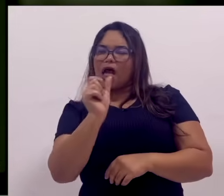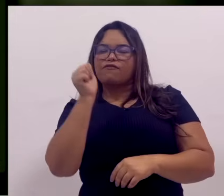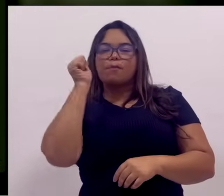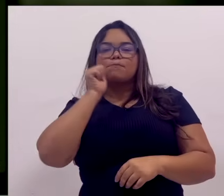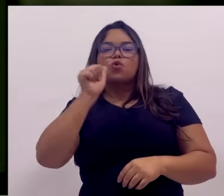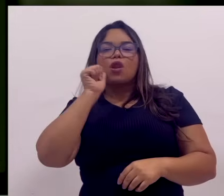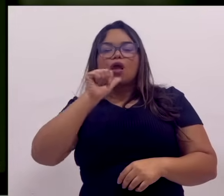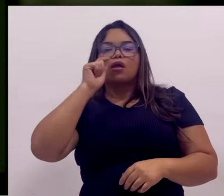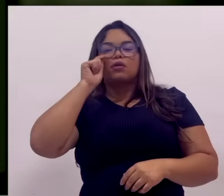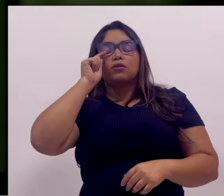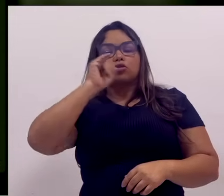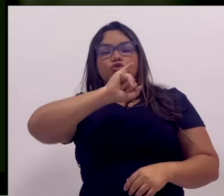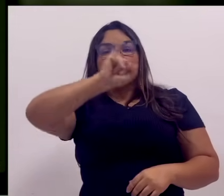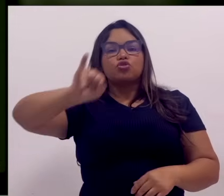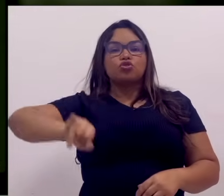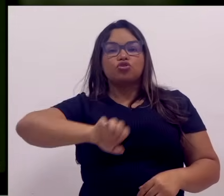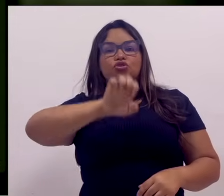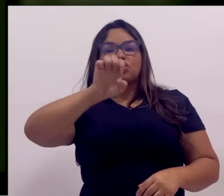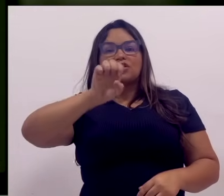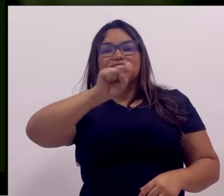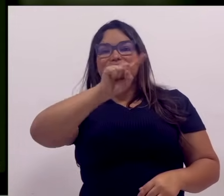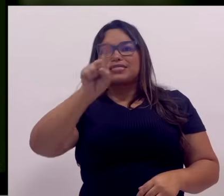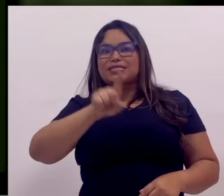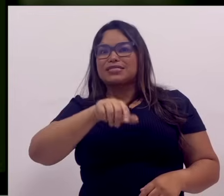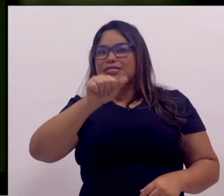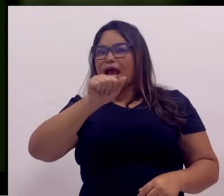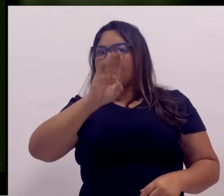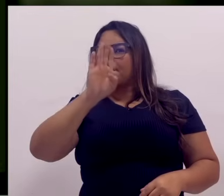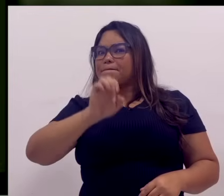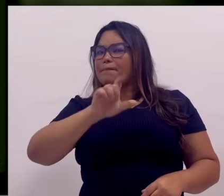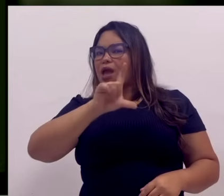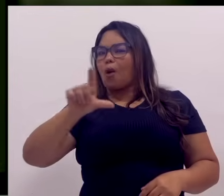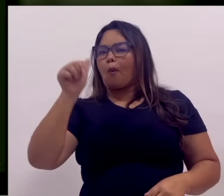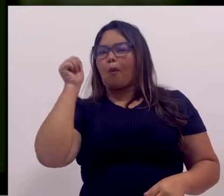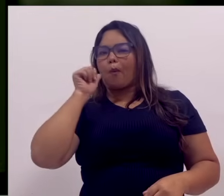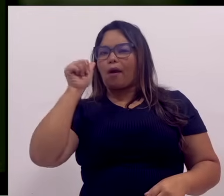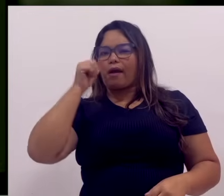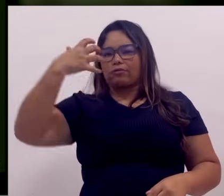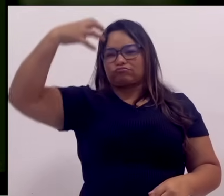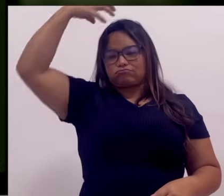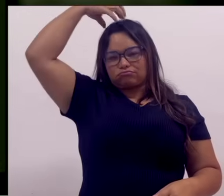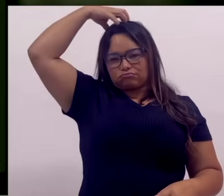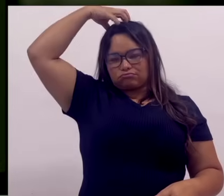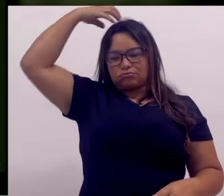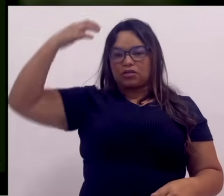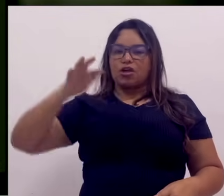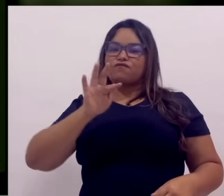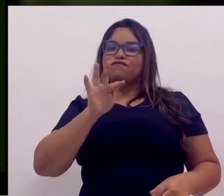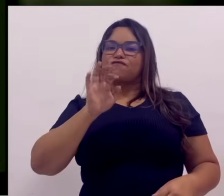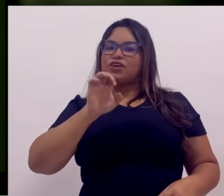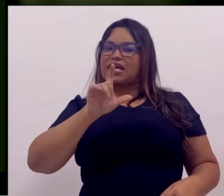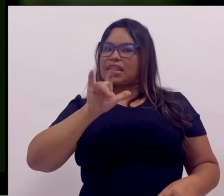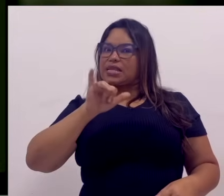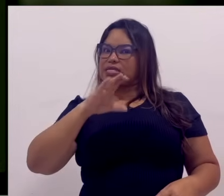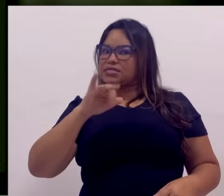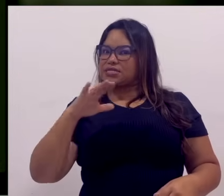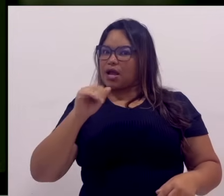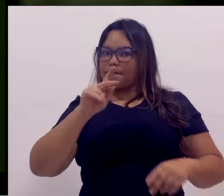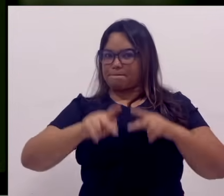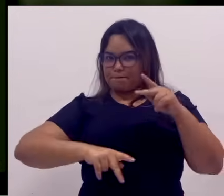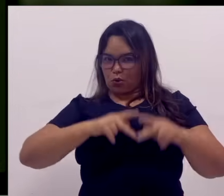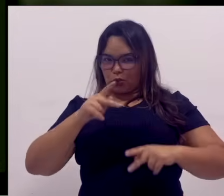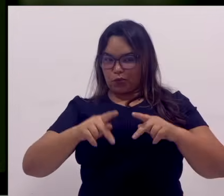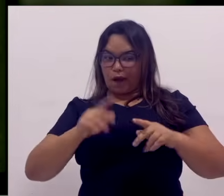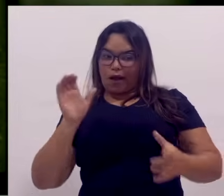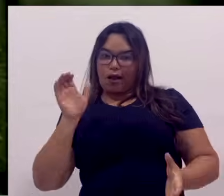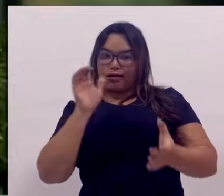Testamento, vemos que Jezabel foi uma princesa fenícia. Ela se casou com Acabe, o rei de Israel, e levou todo o povo de Israel